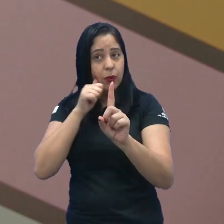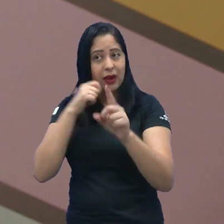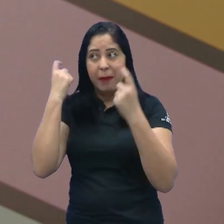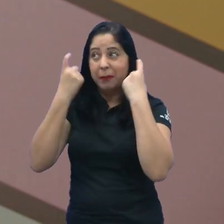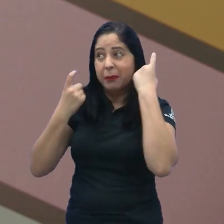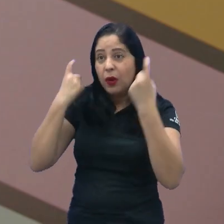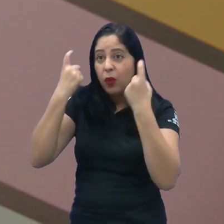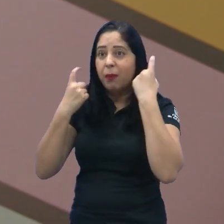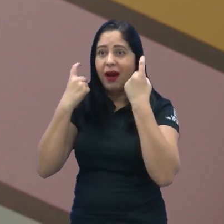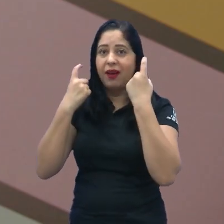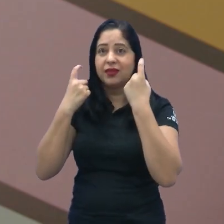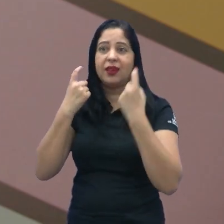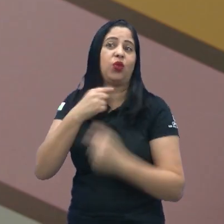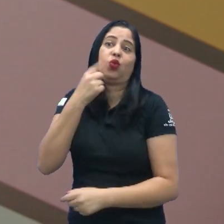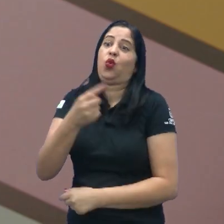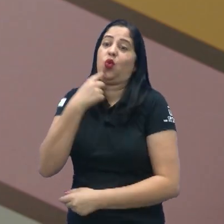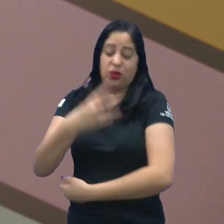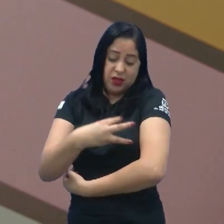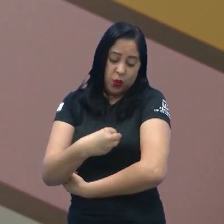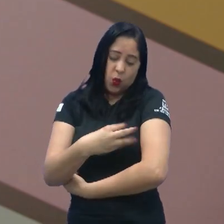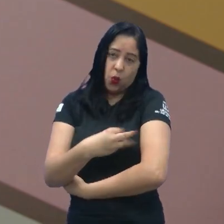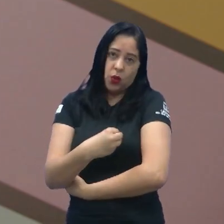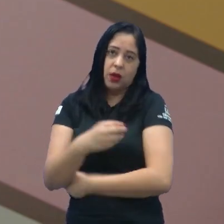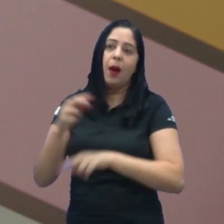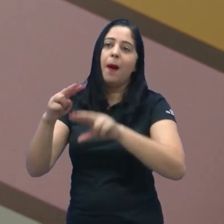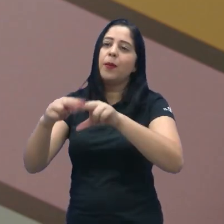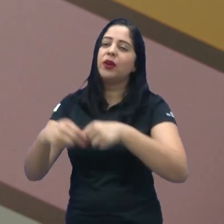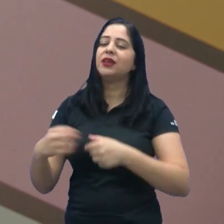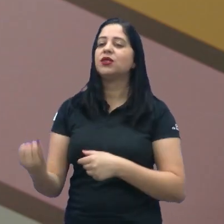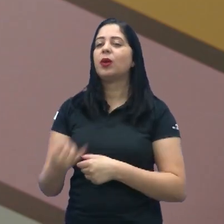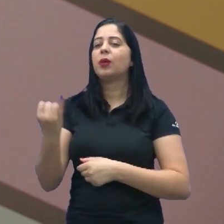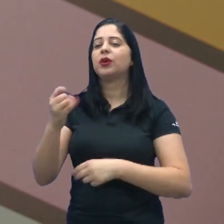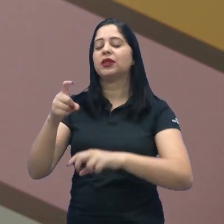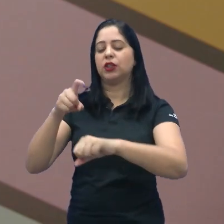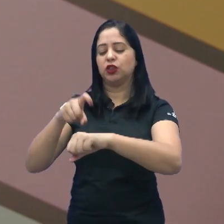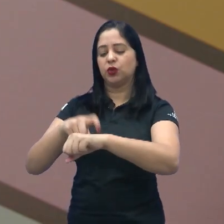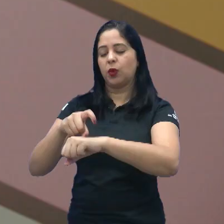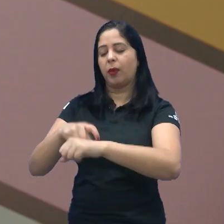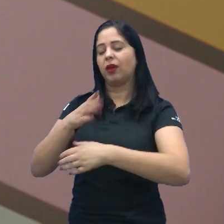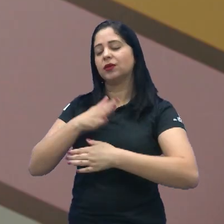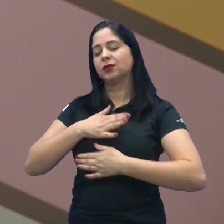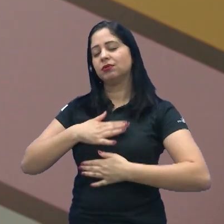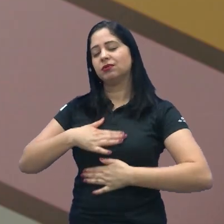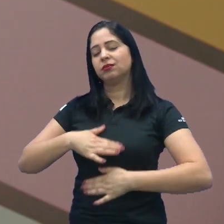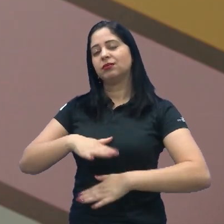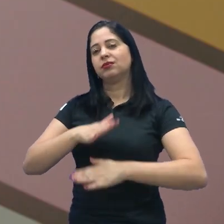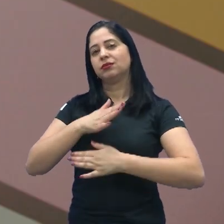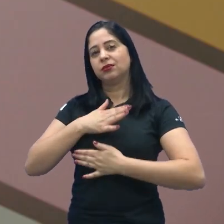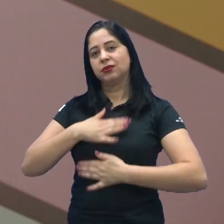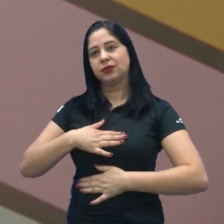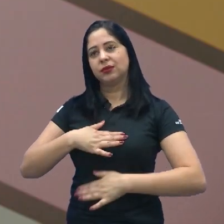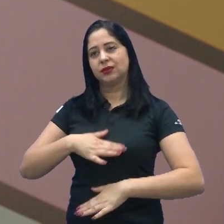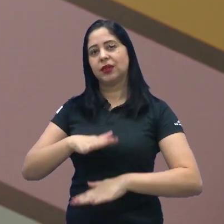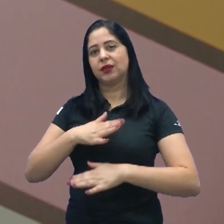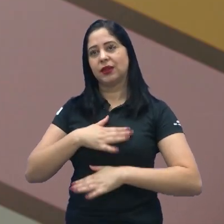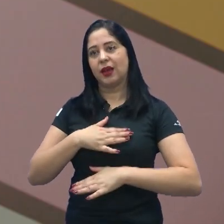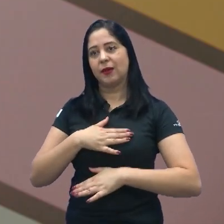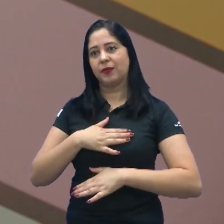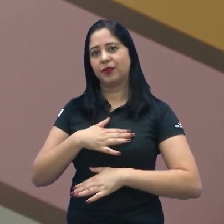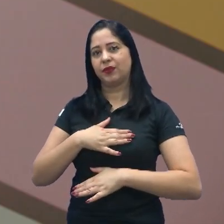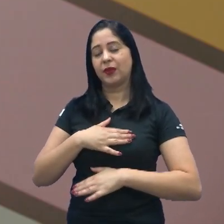estar com pessoas ali que te deixem mais tranquila, né? E de novo eu volto na questão do julgamento, porque quando a gente fala